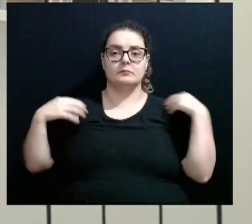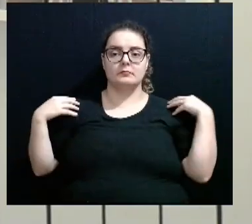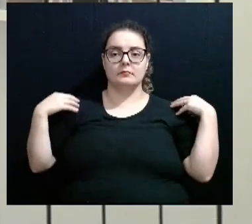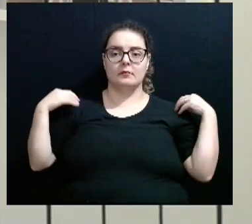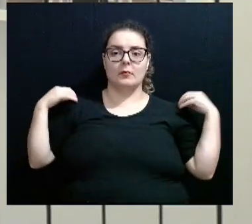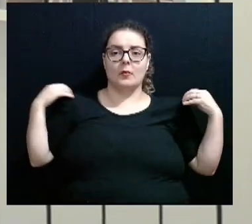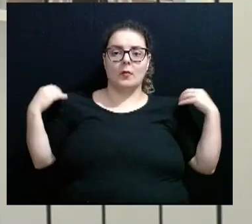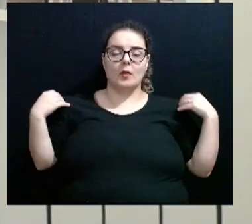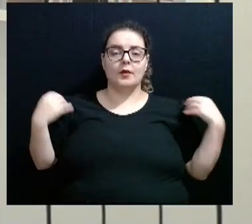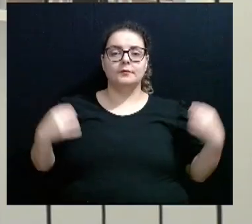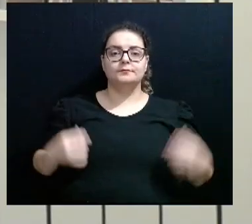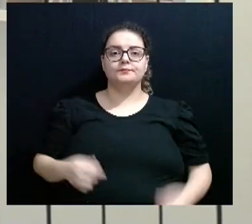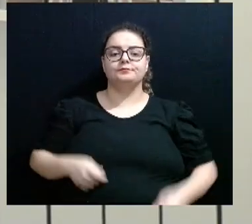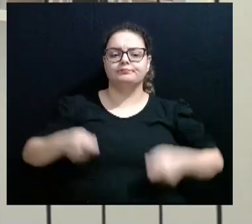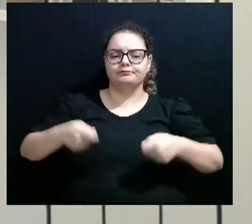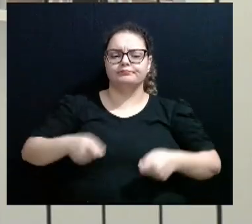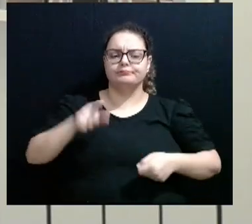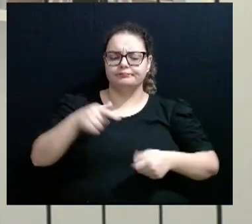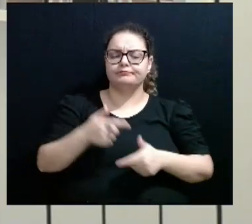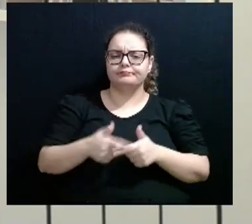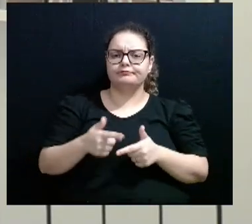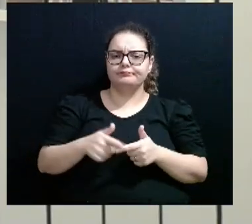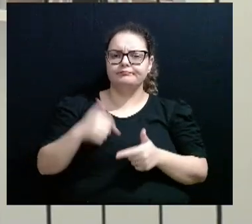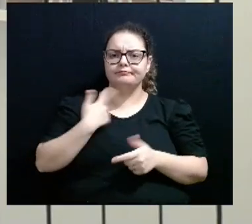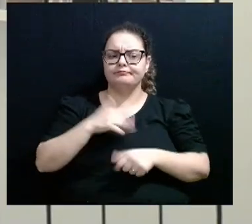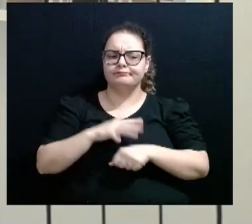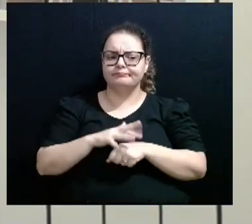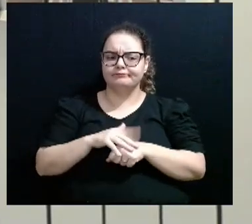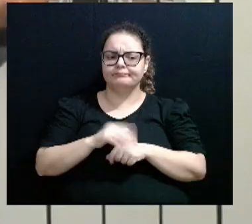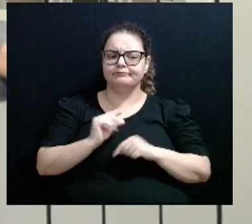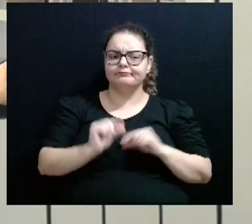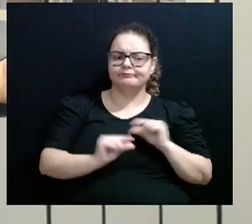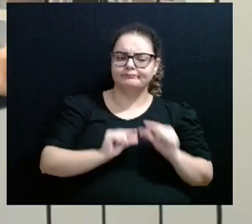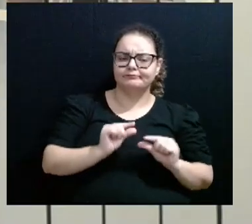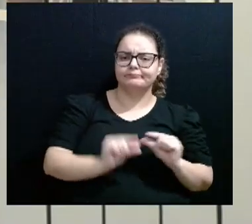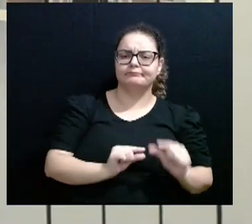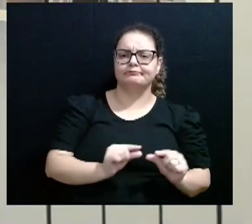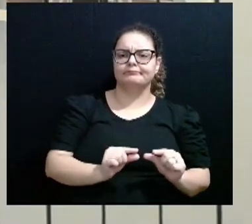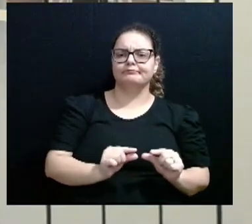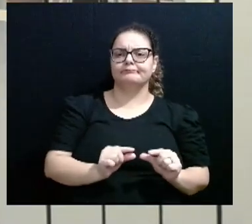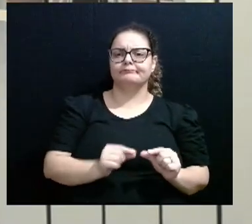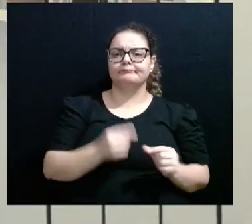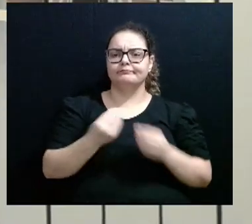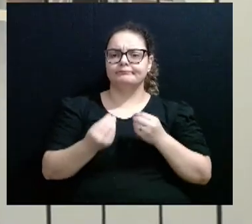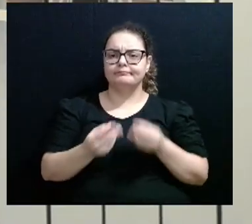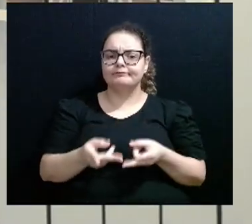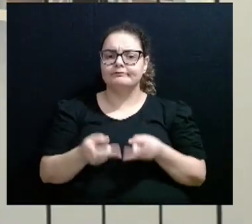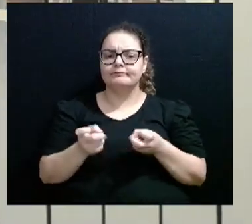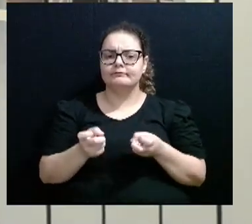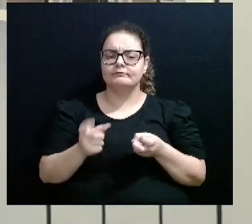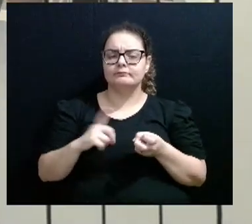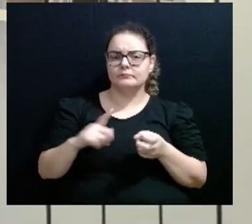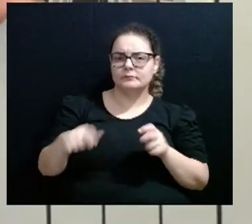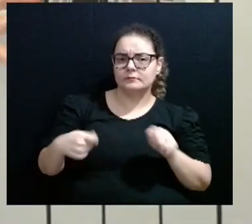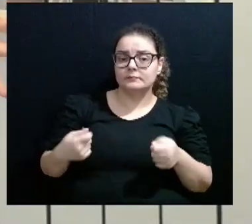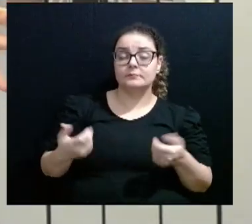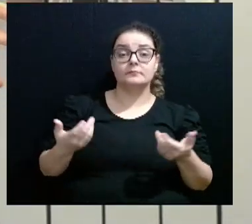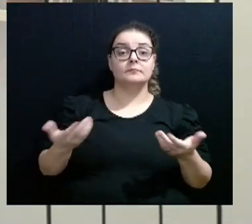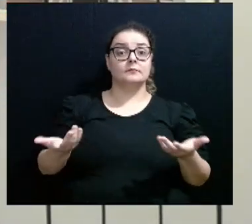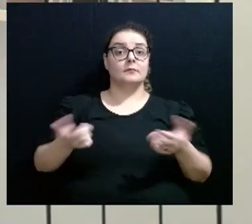Nós estamos adoecendo aos poucos? Como identificar? Existem sinais? Bom, são